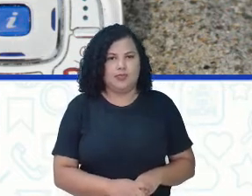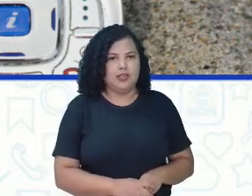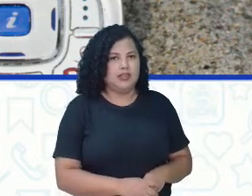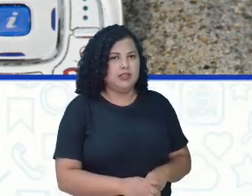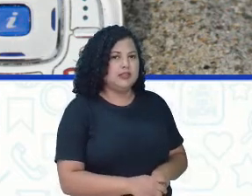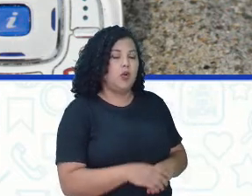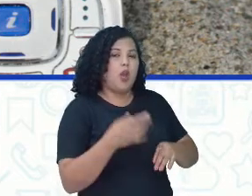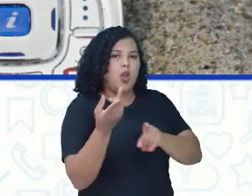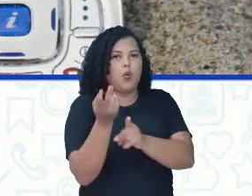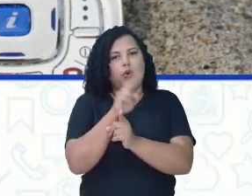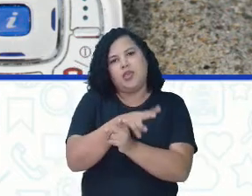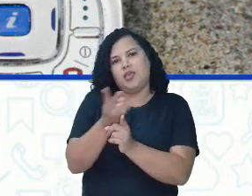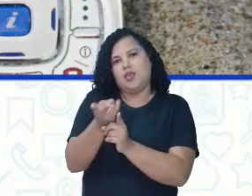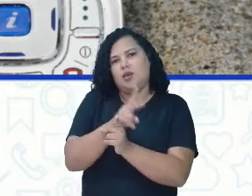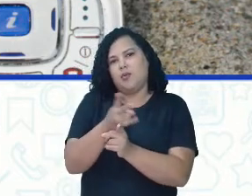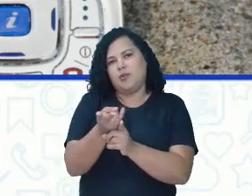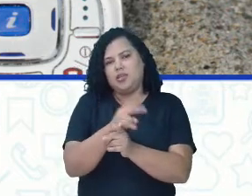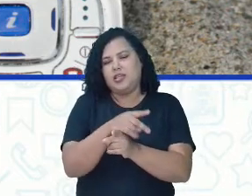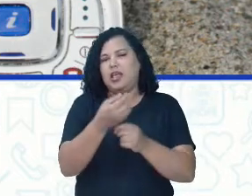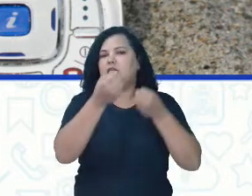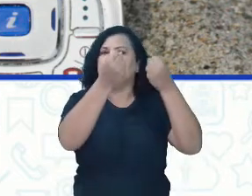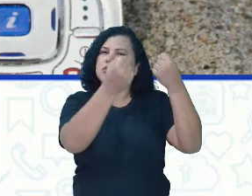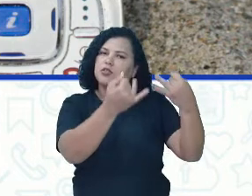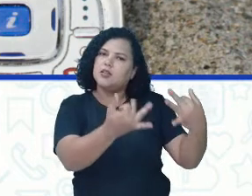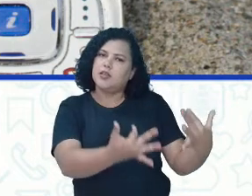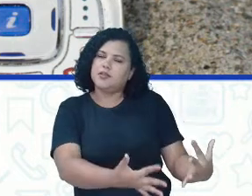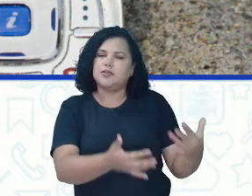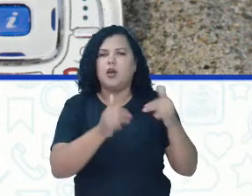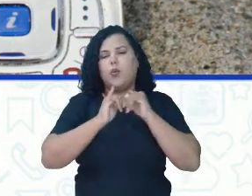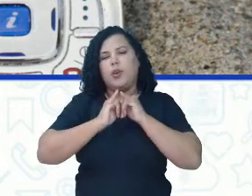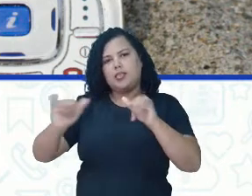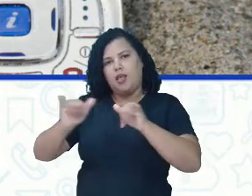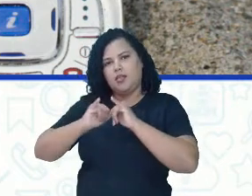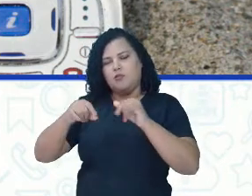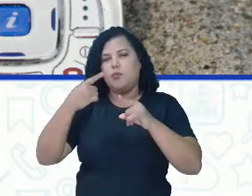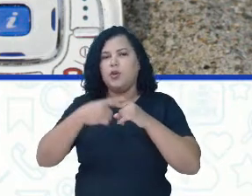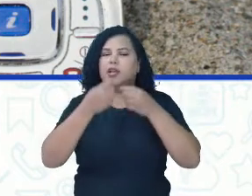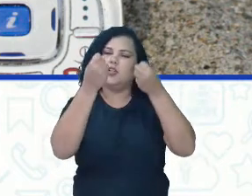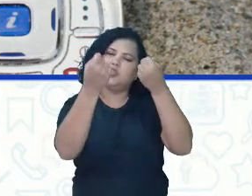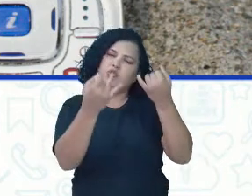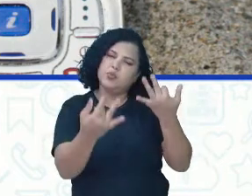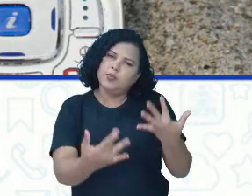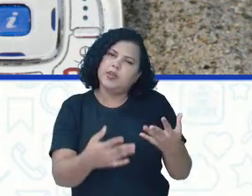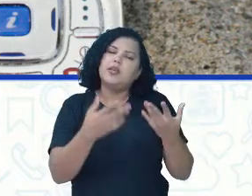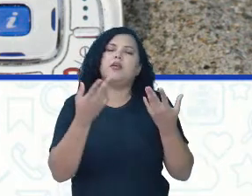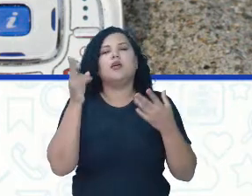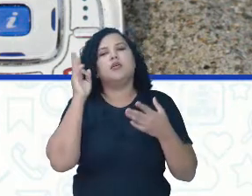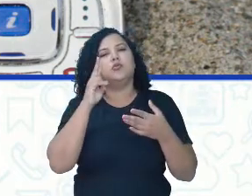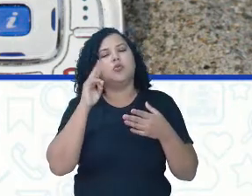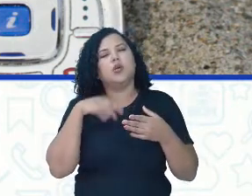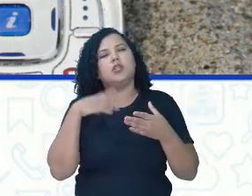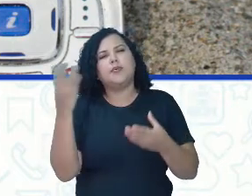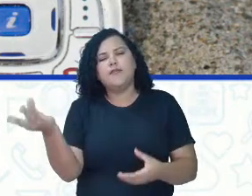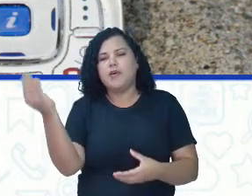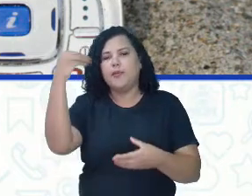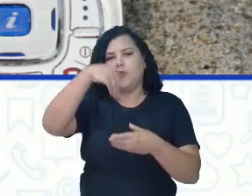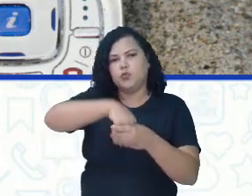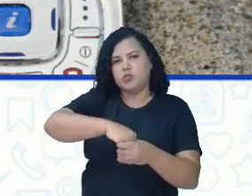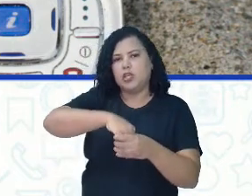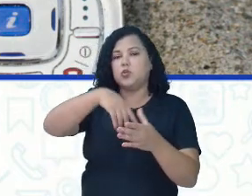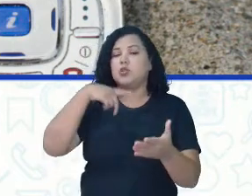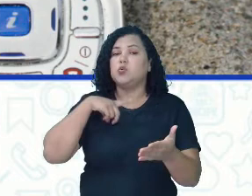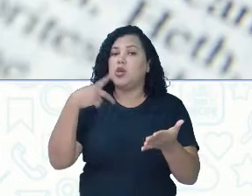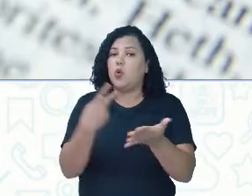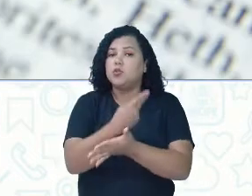é um híbrido entre descrição e narrativa, porque ele vai contando a história e vai envolvendo você na sucessão de